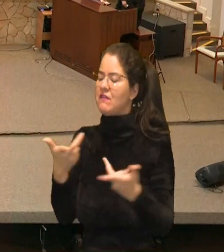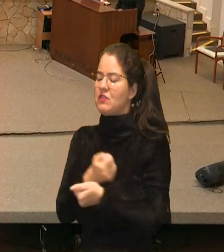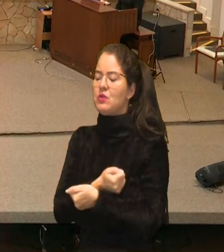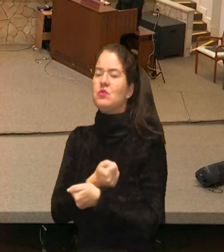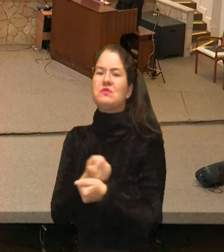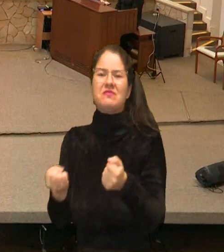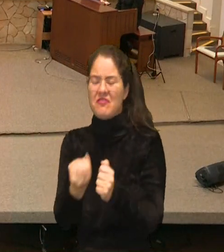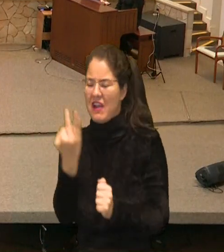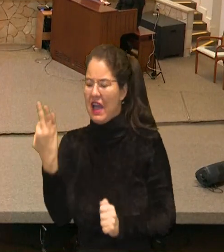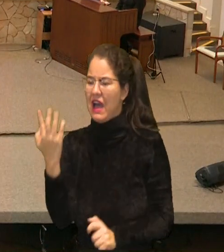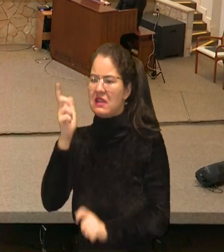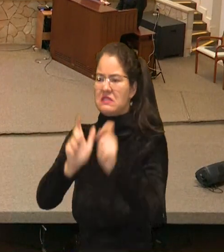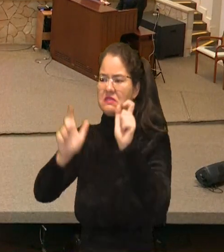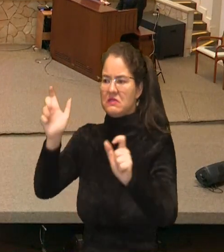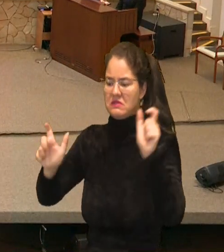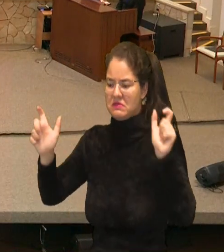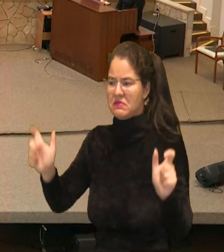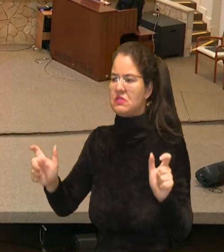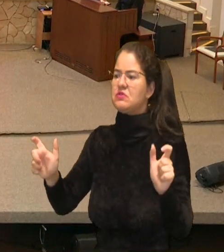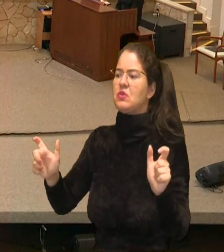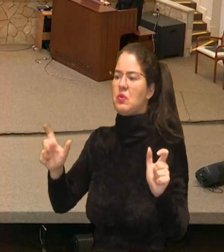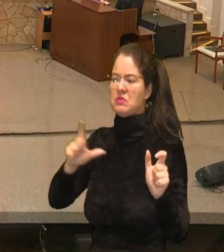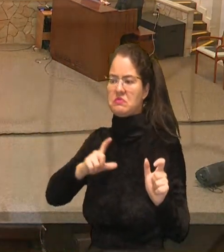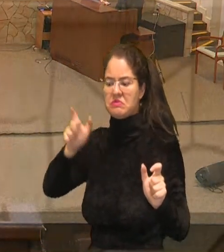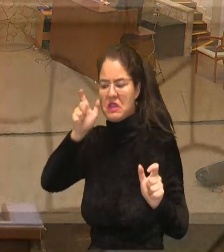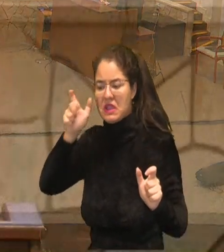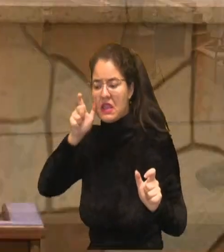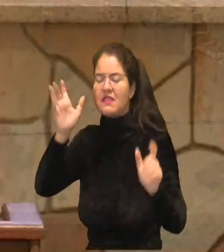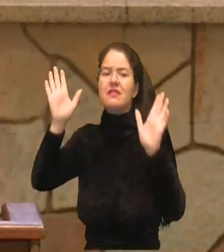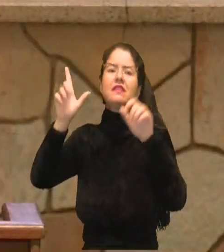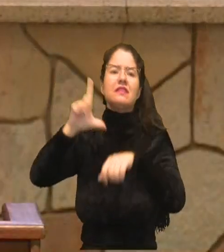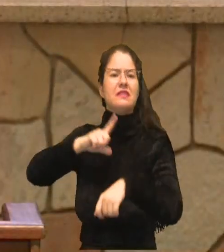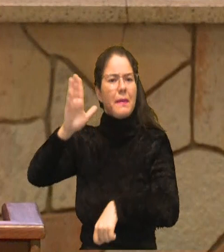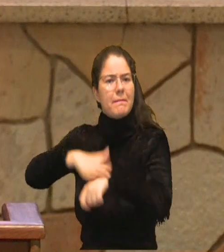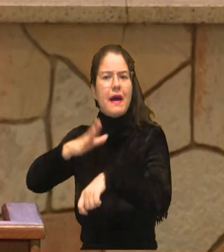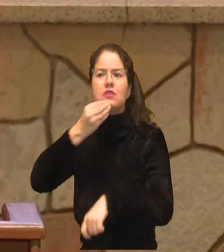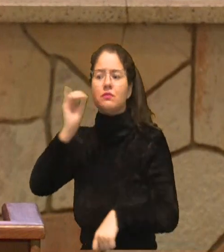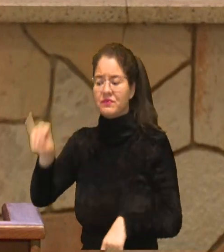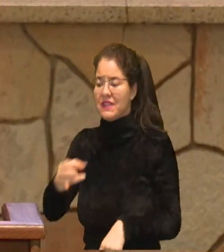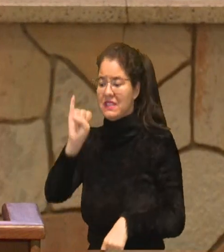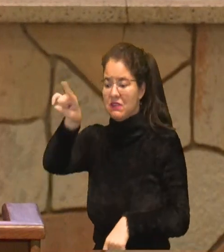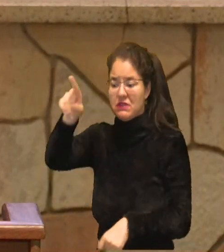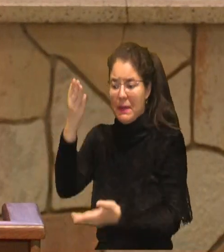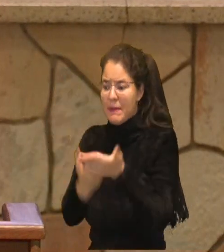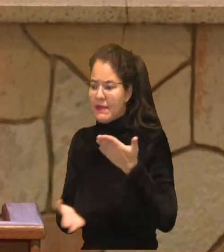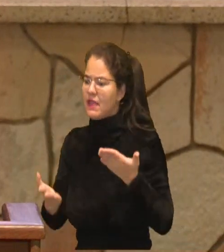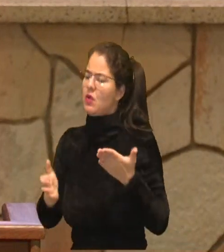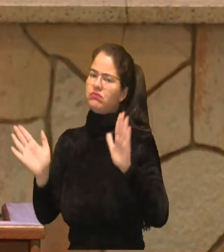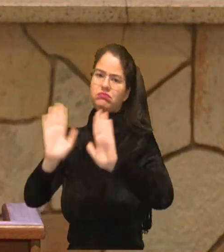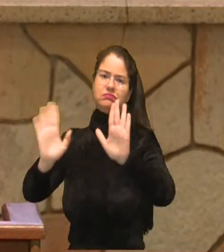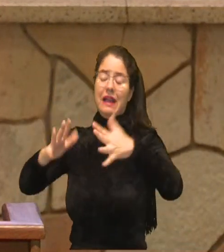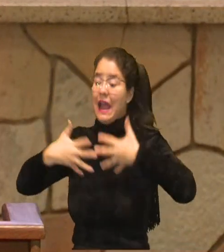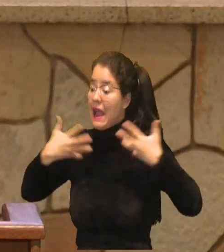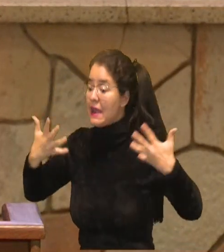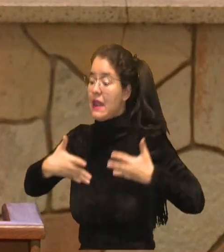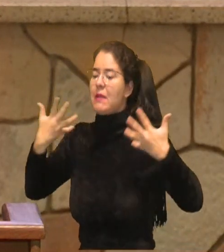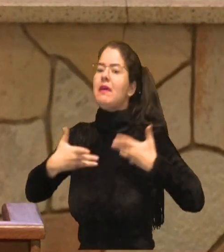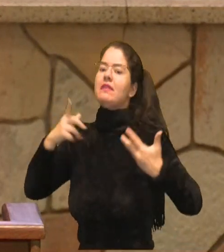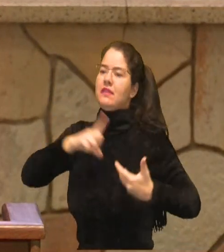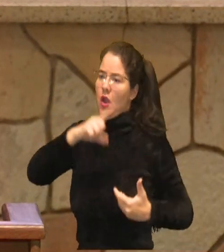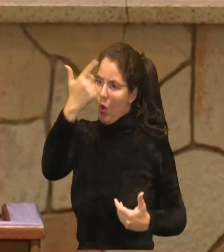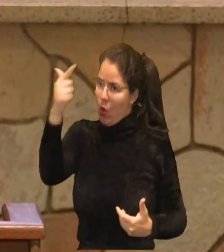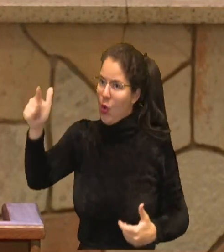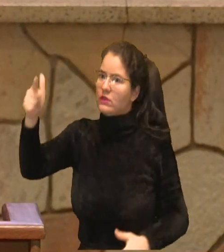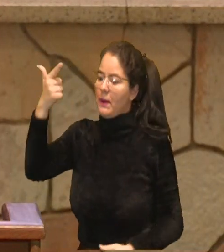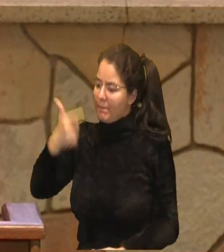tantas pessoas já estiveram e teremos muito mais oportunidade. Você que perdeu aquela caravana, se anime. Teremos outras mais para que